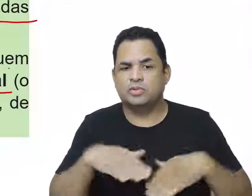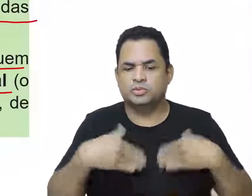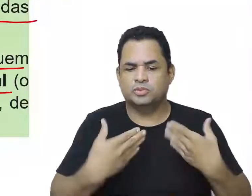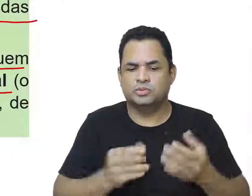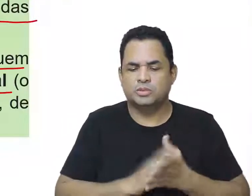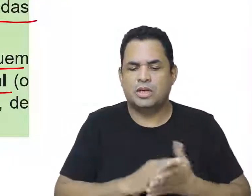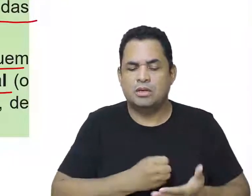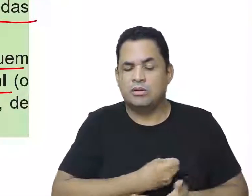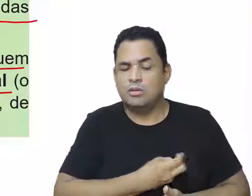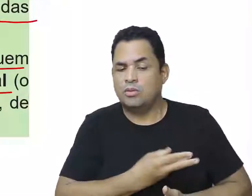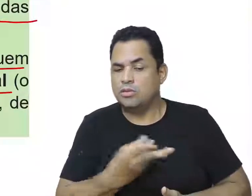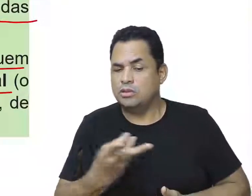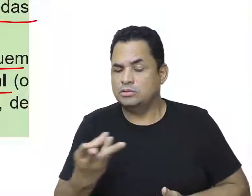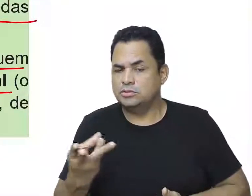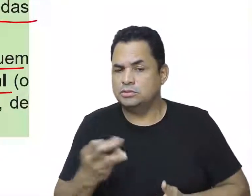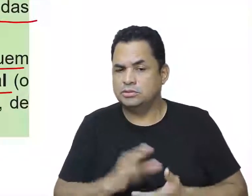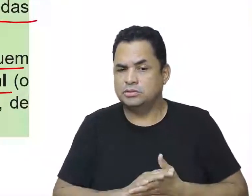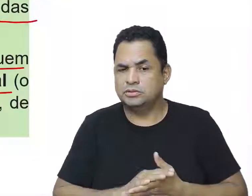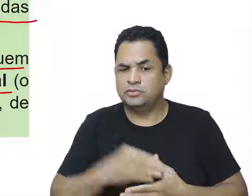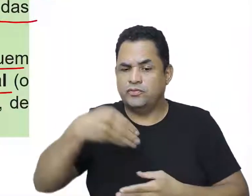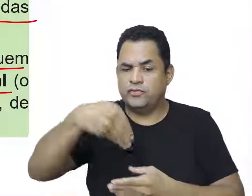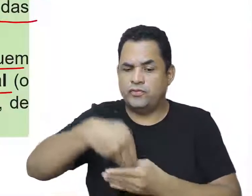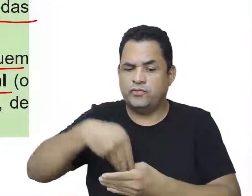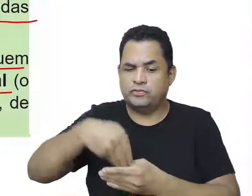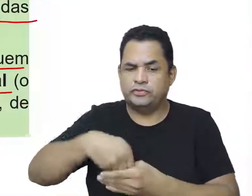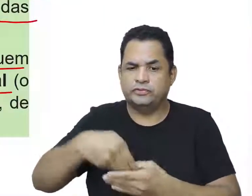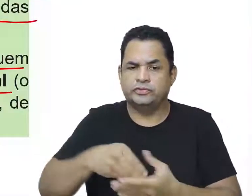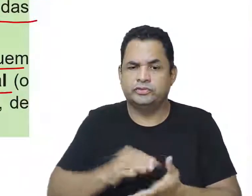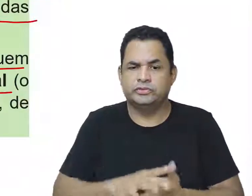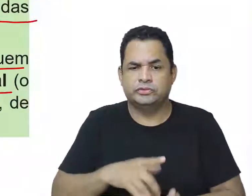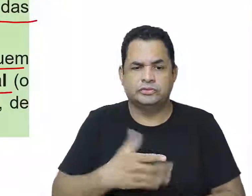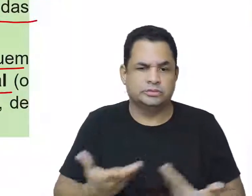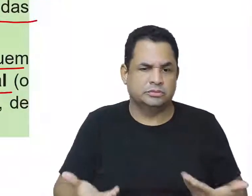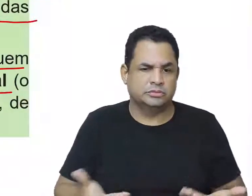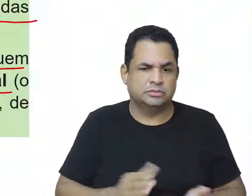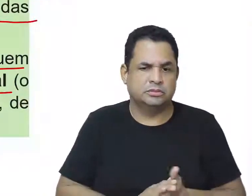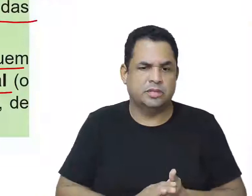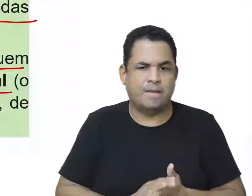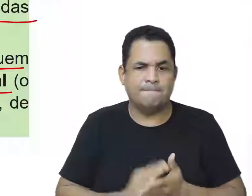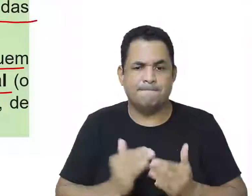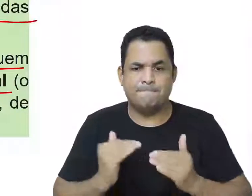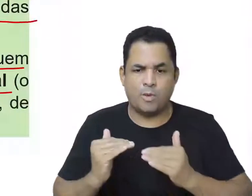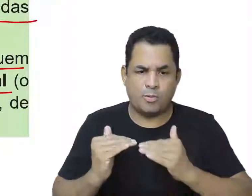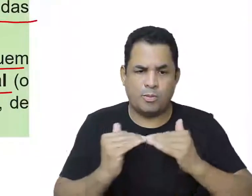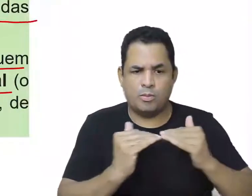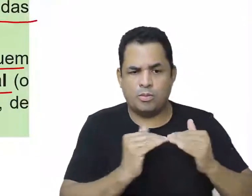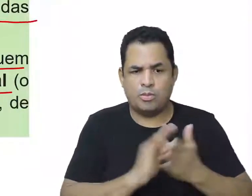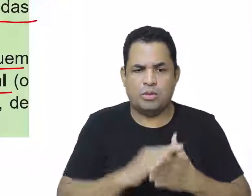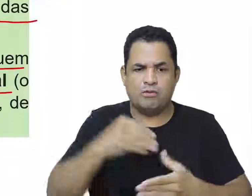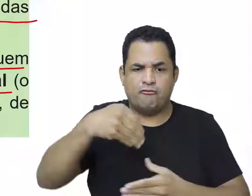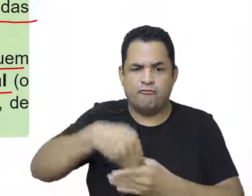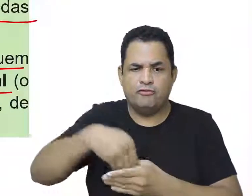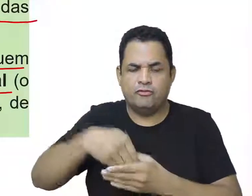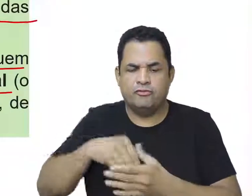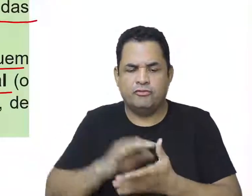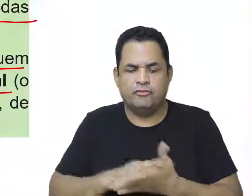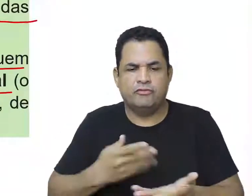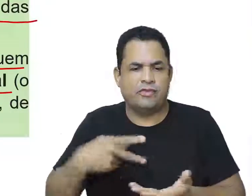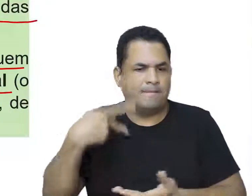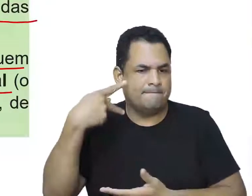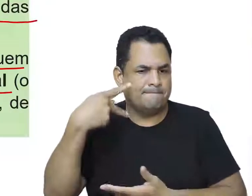a pessoa vence pela maioria dos votos obtidos. A proporcional, o voto vai para o partido ou